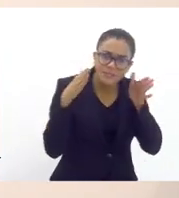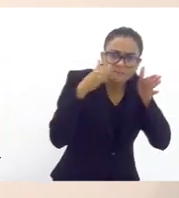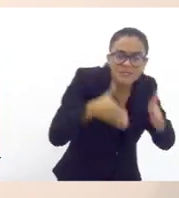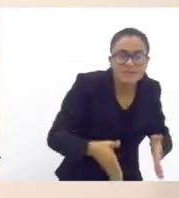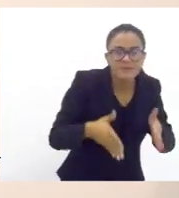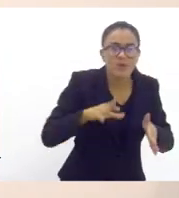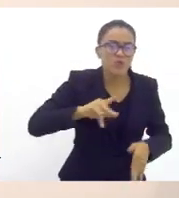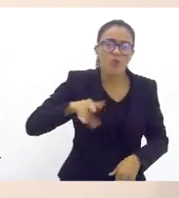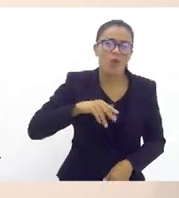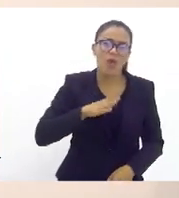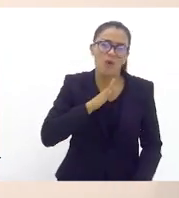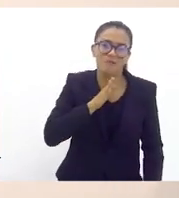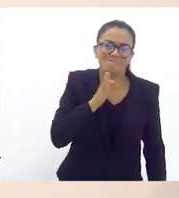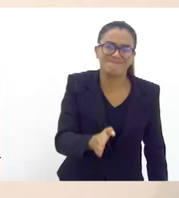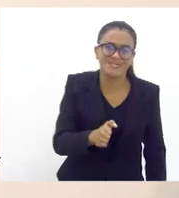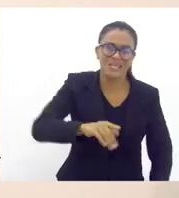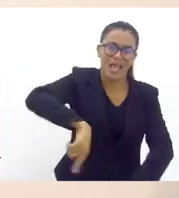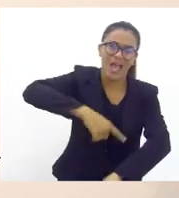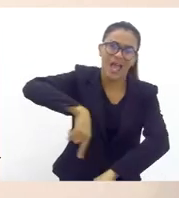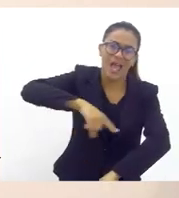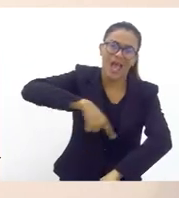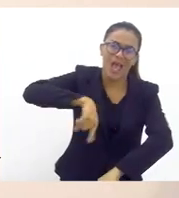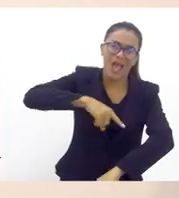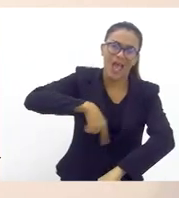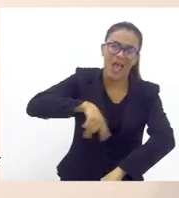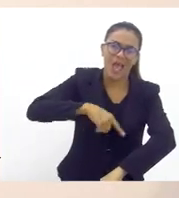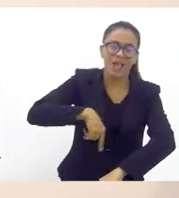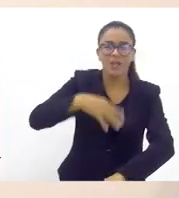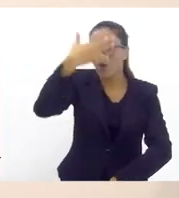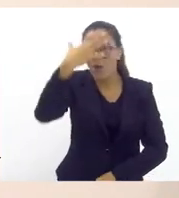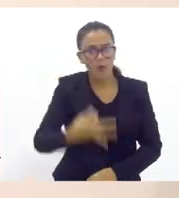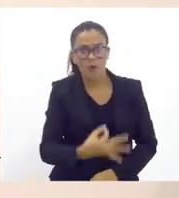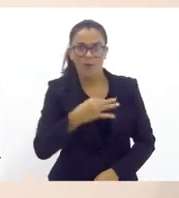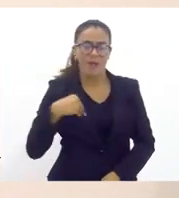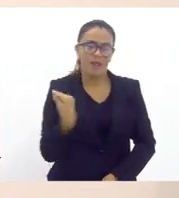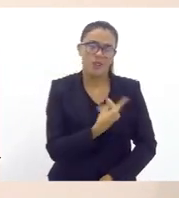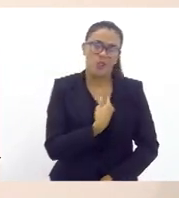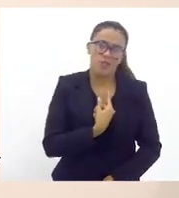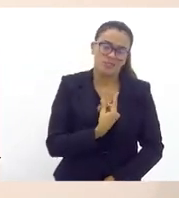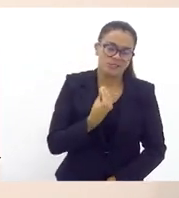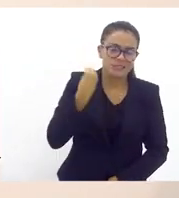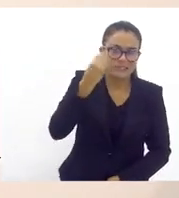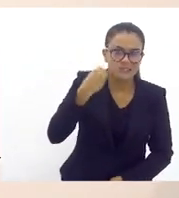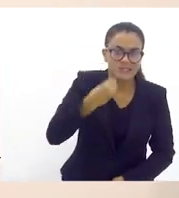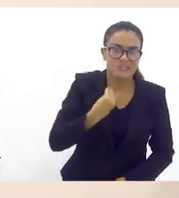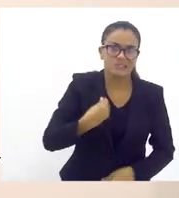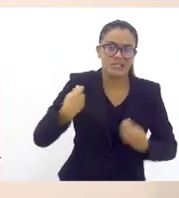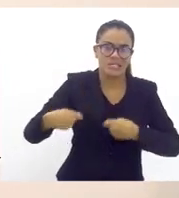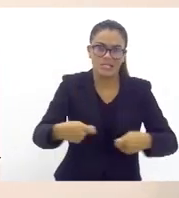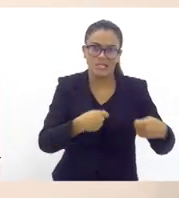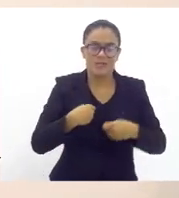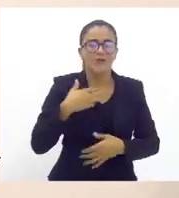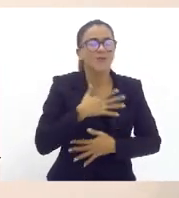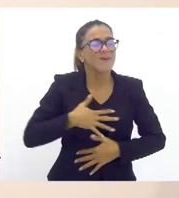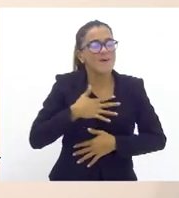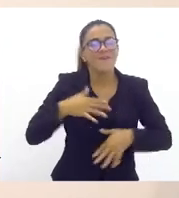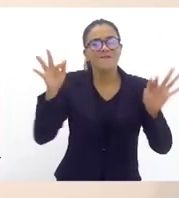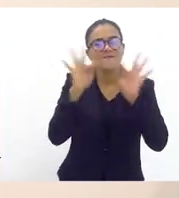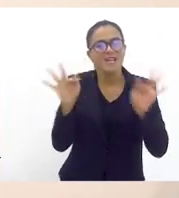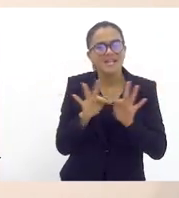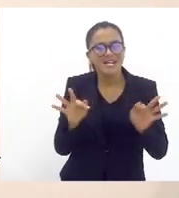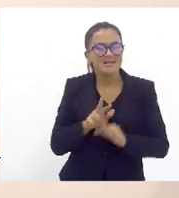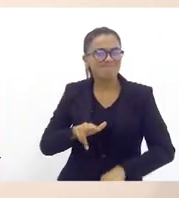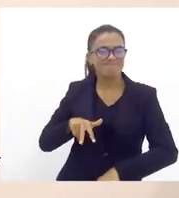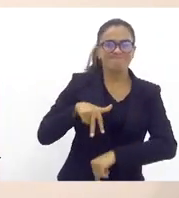ser uma pessoa cisgênera o tempo todo que não compreende as nossas vivências. Então, estou muito feliz de estar aqui nesse